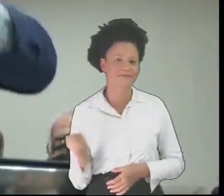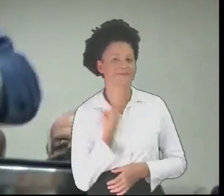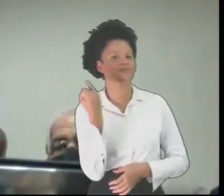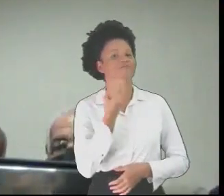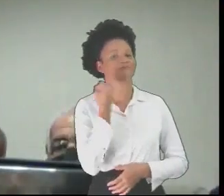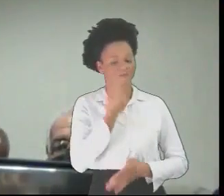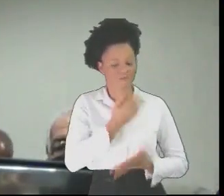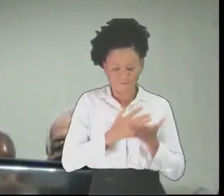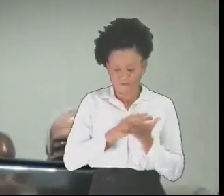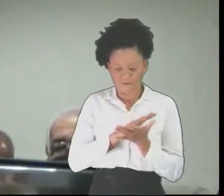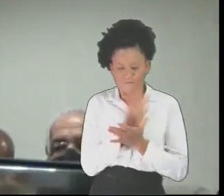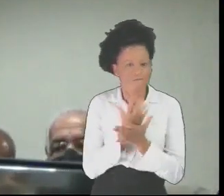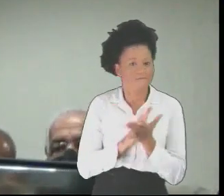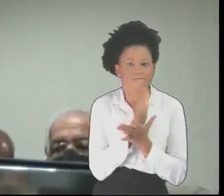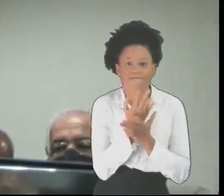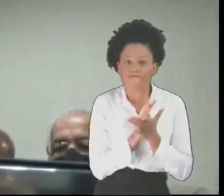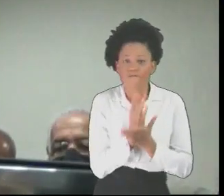inferno.